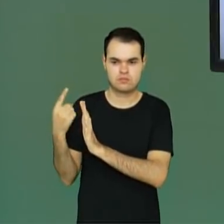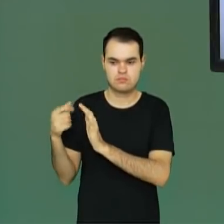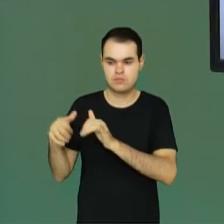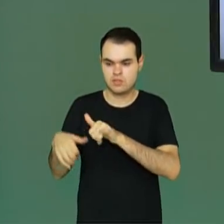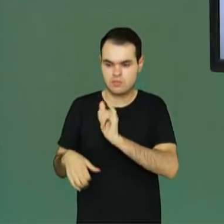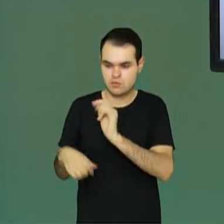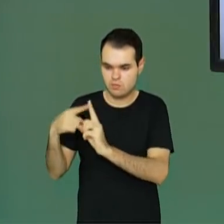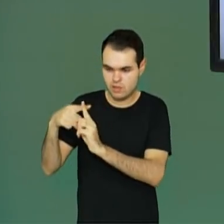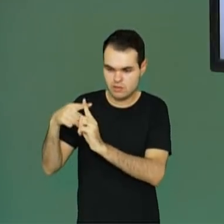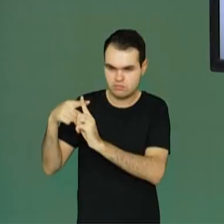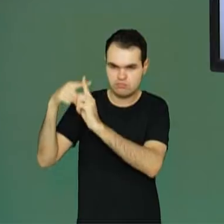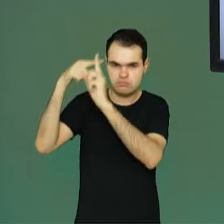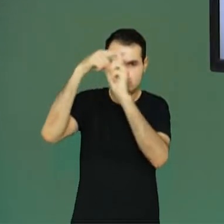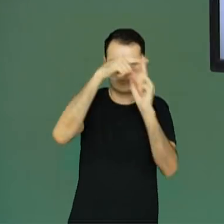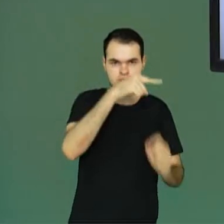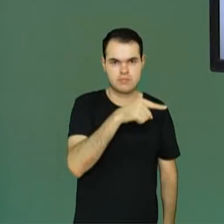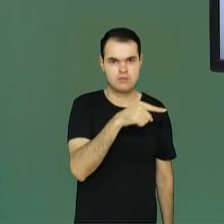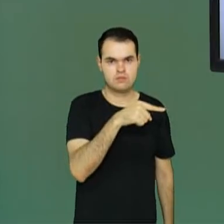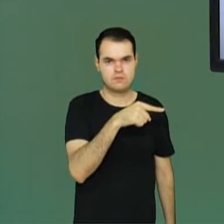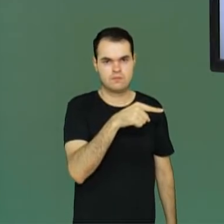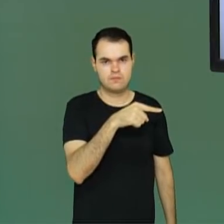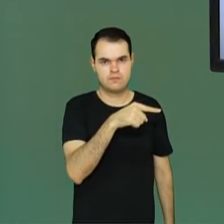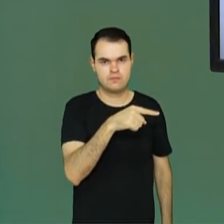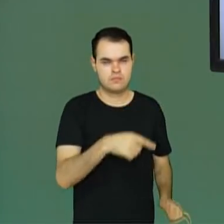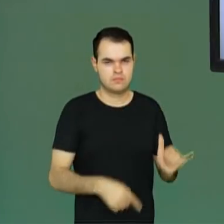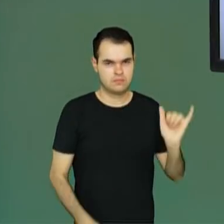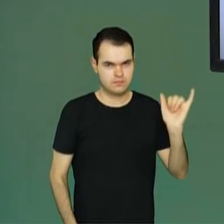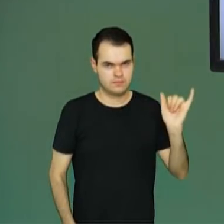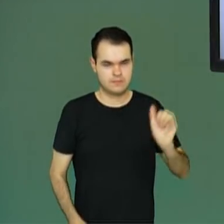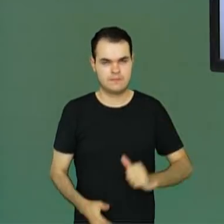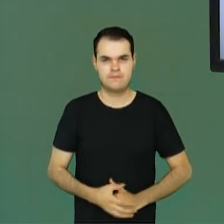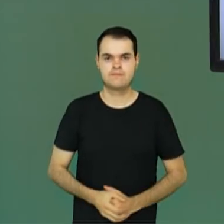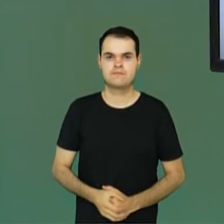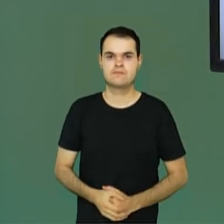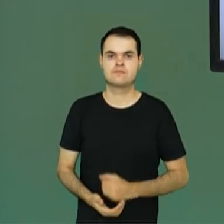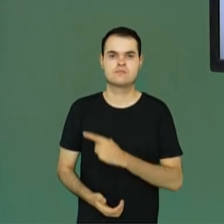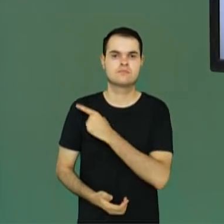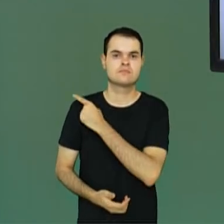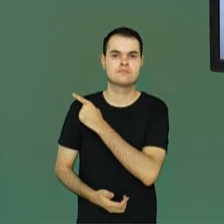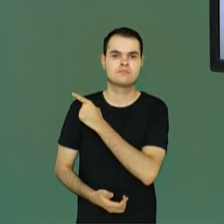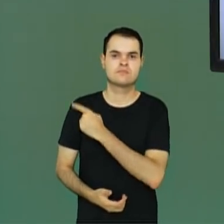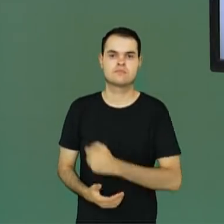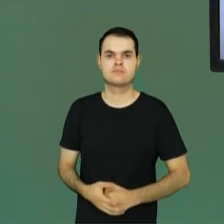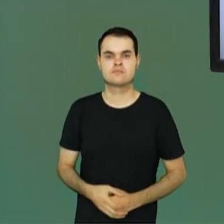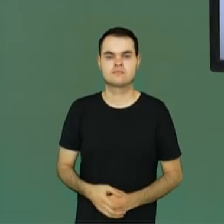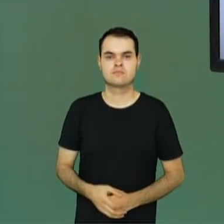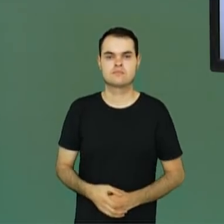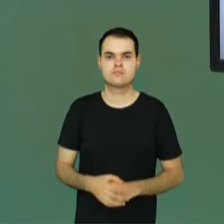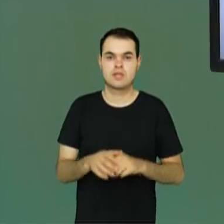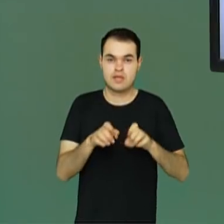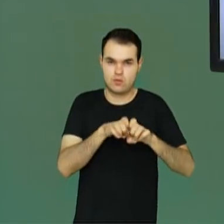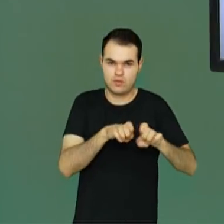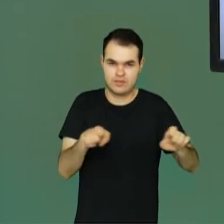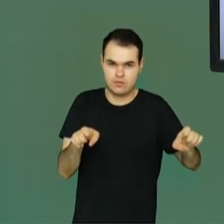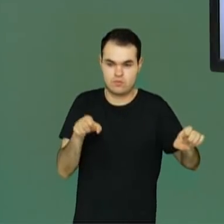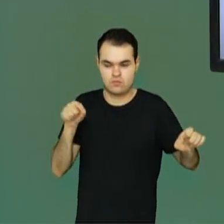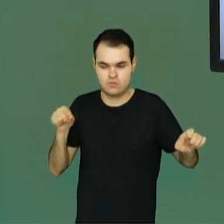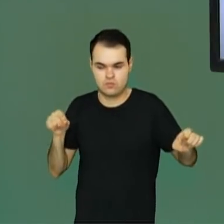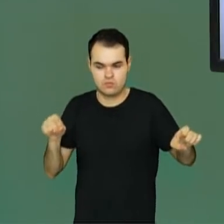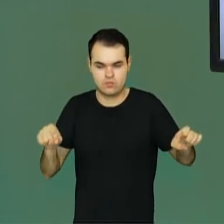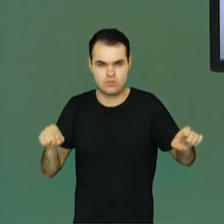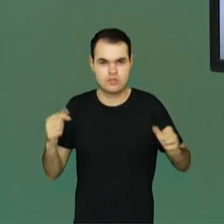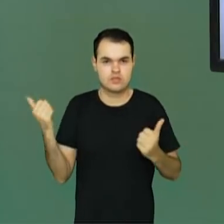como? Menos y. Então, essa equação aqui é o quê? É a minha equação